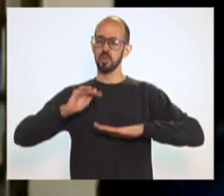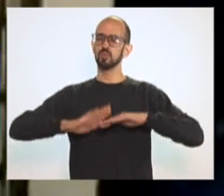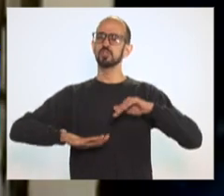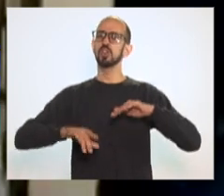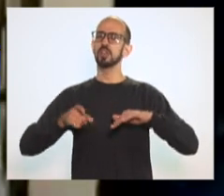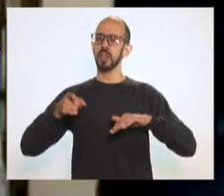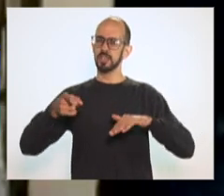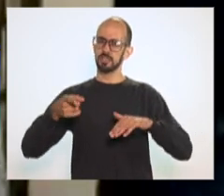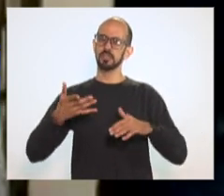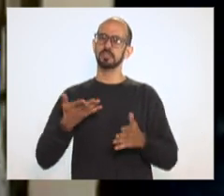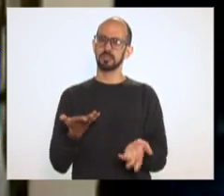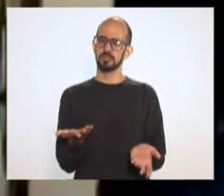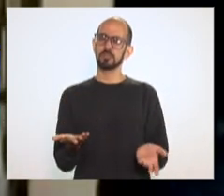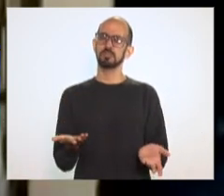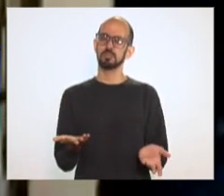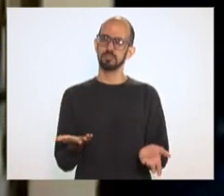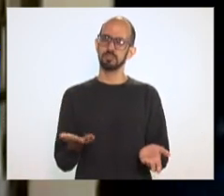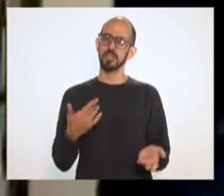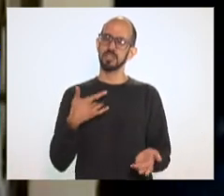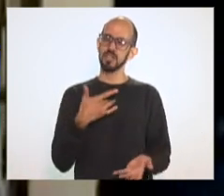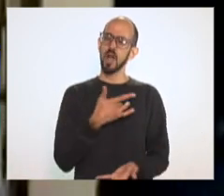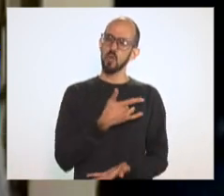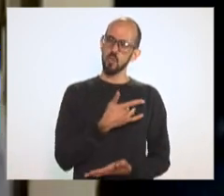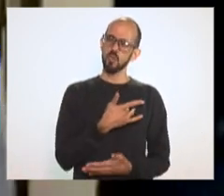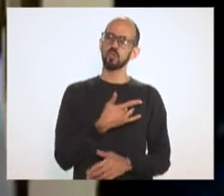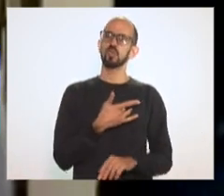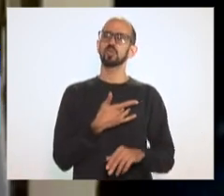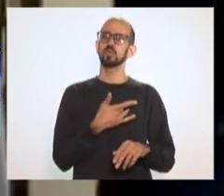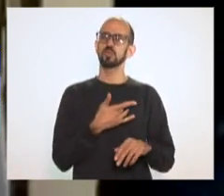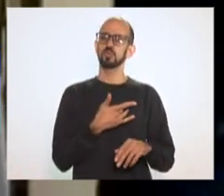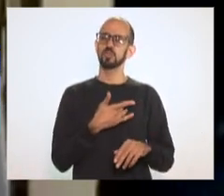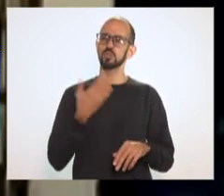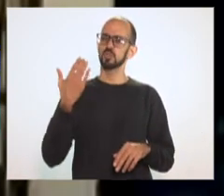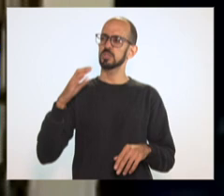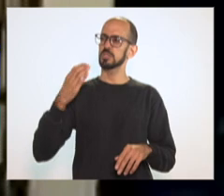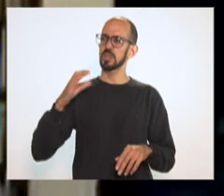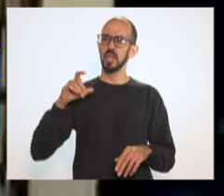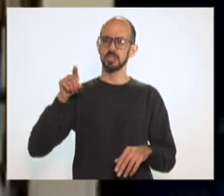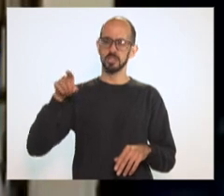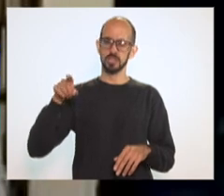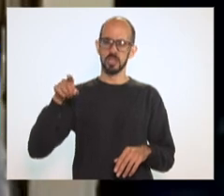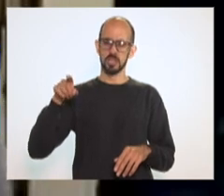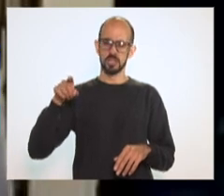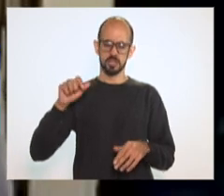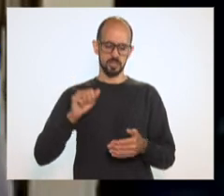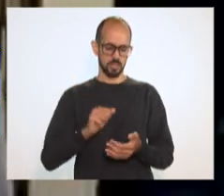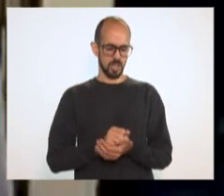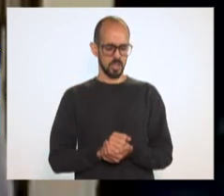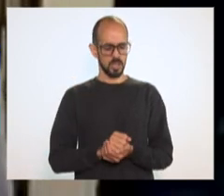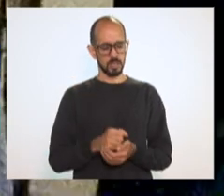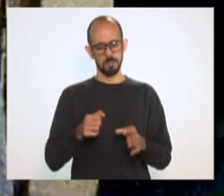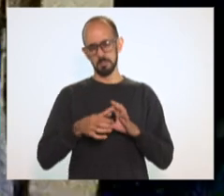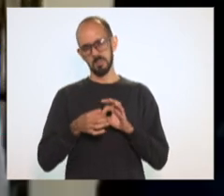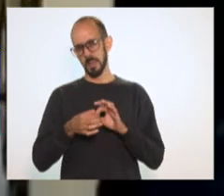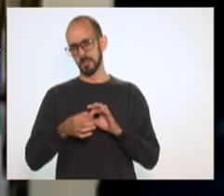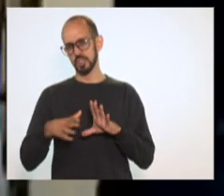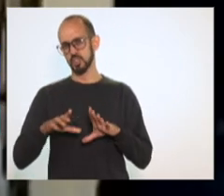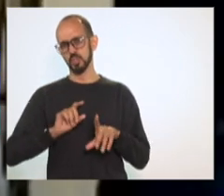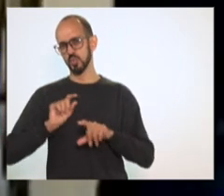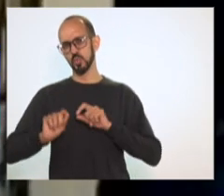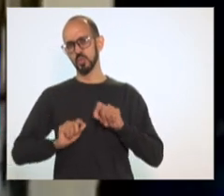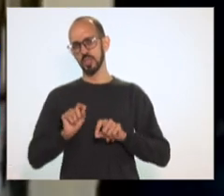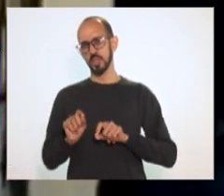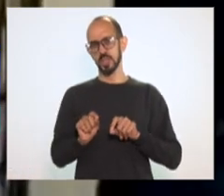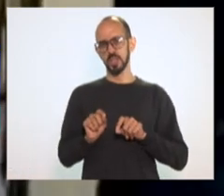os profissionais da saúde sem ouvir os cientistas então permitindo dizendo o seguinte